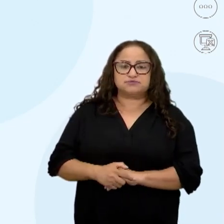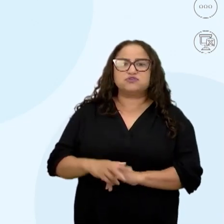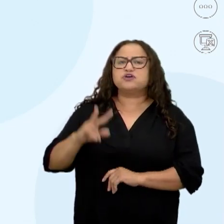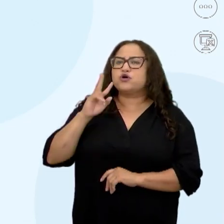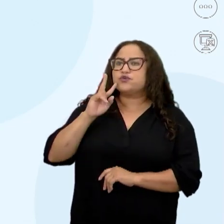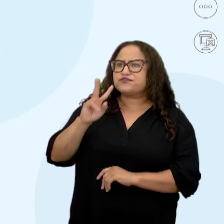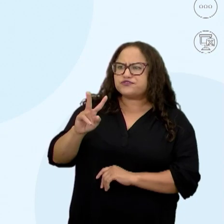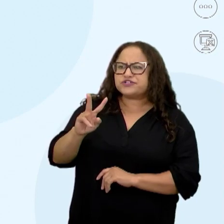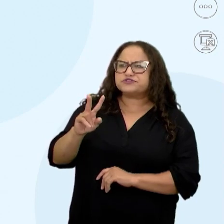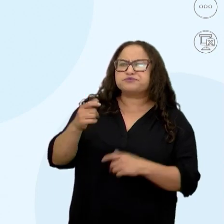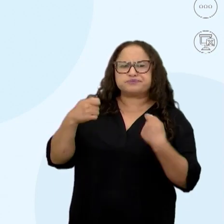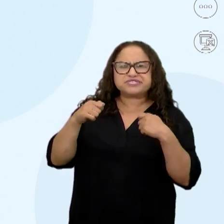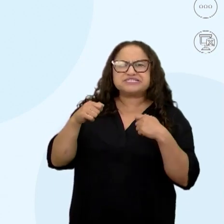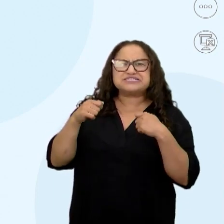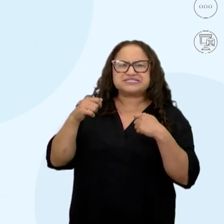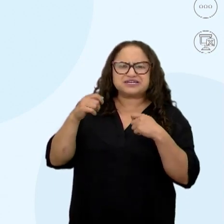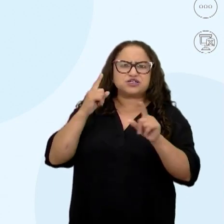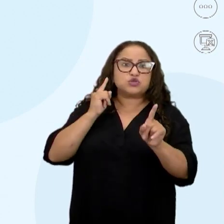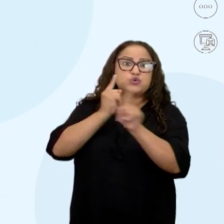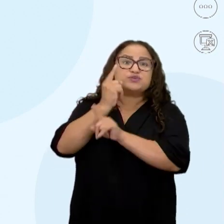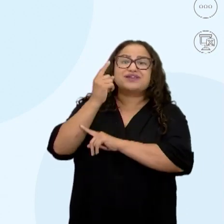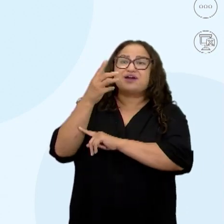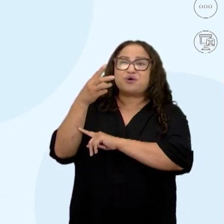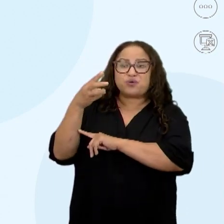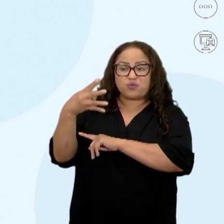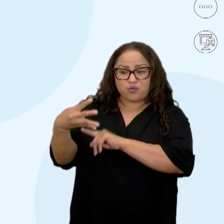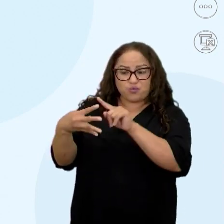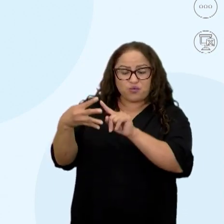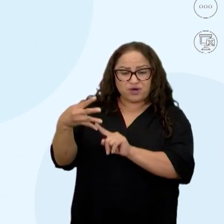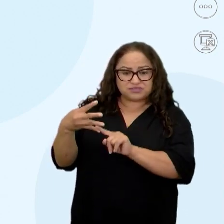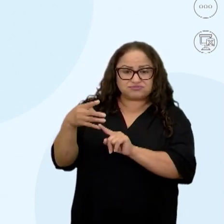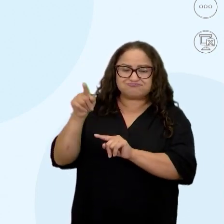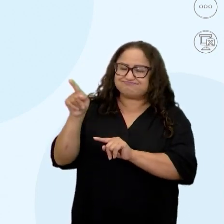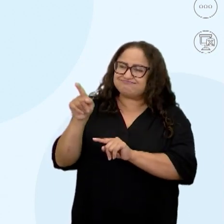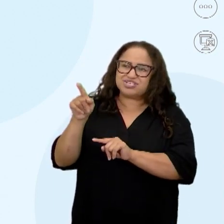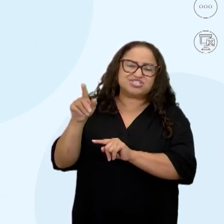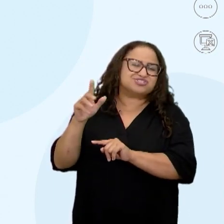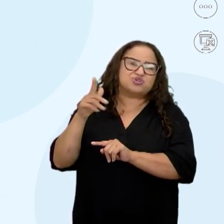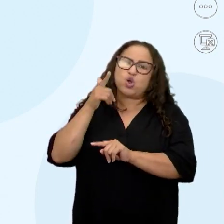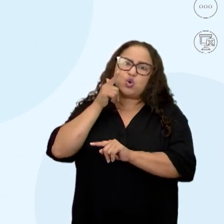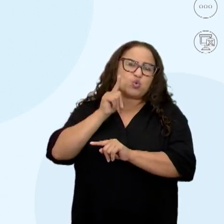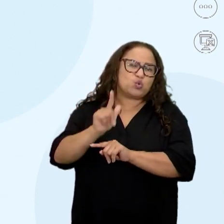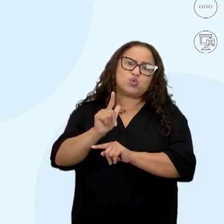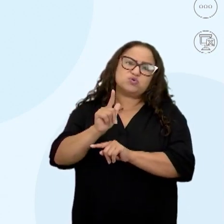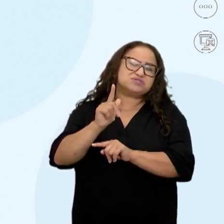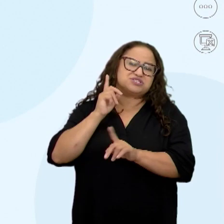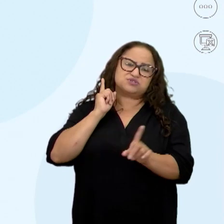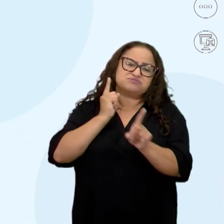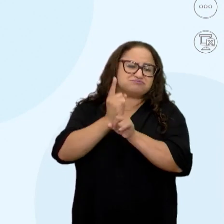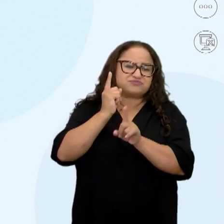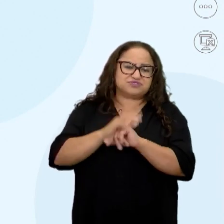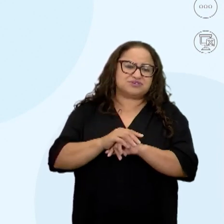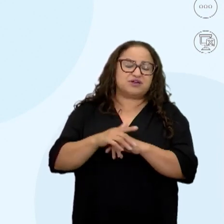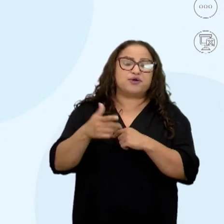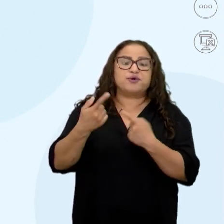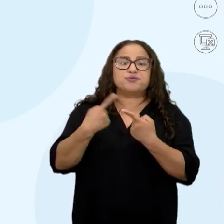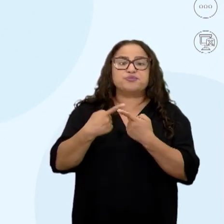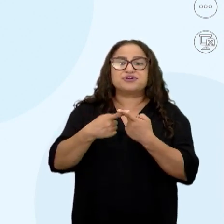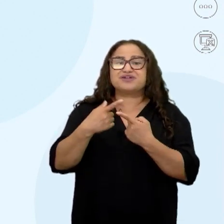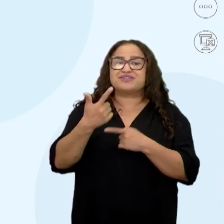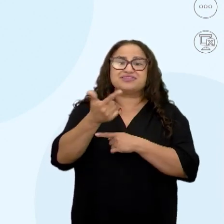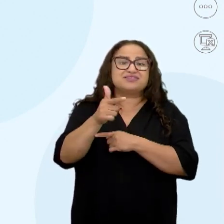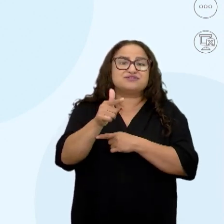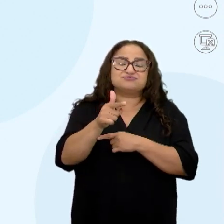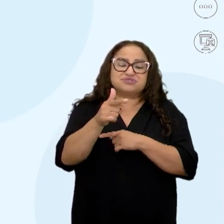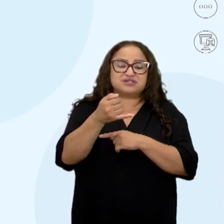isso aí a gente vai ter que enxergar 4 peças ó aqui já não dá um quadradinho certinho porque aqui é negativo né não existe lado de